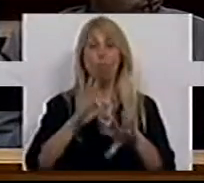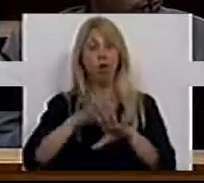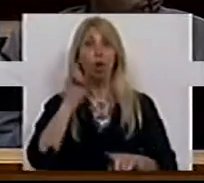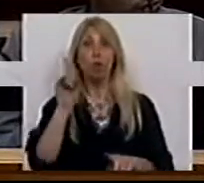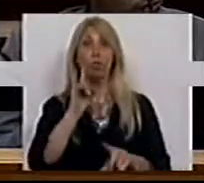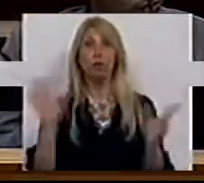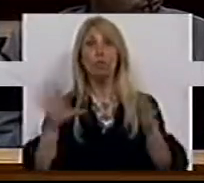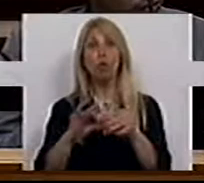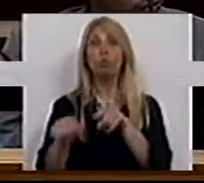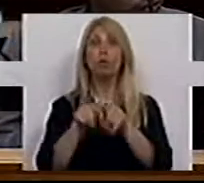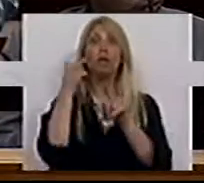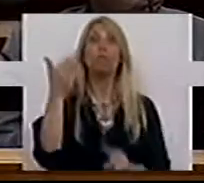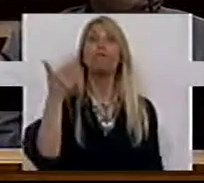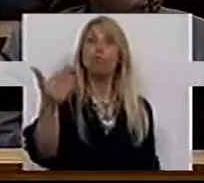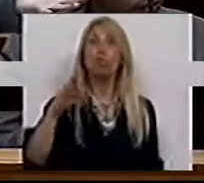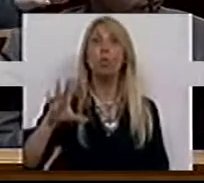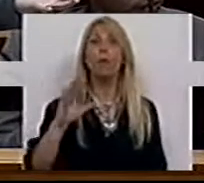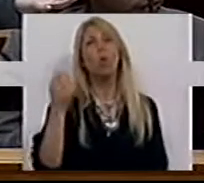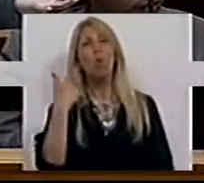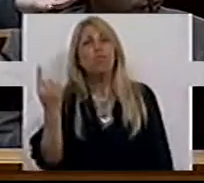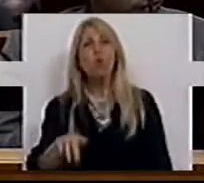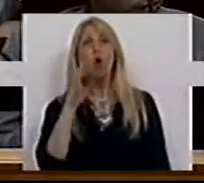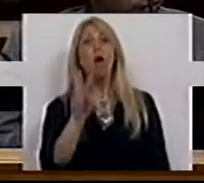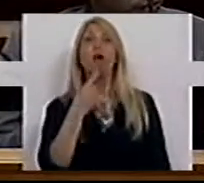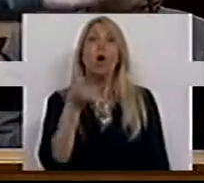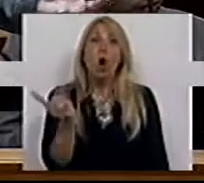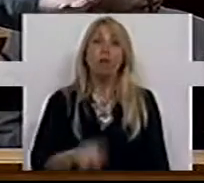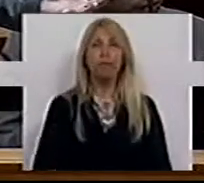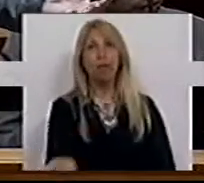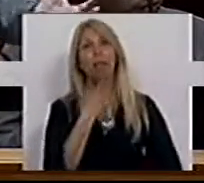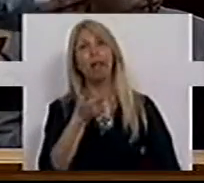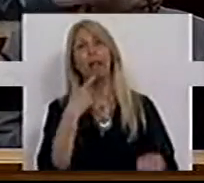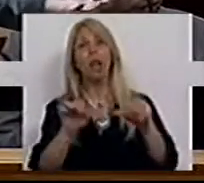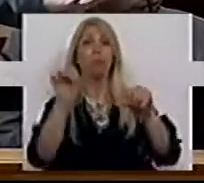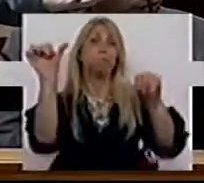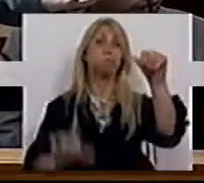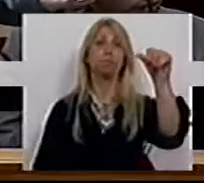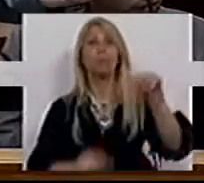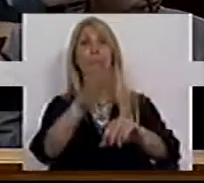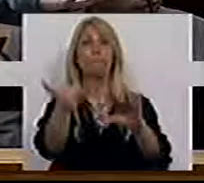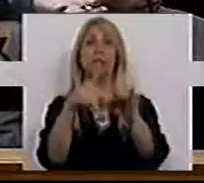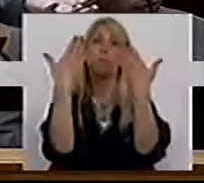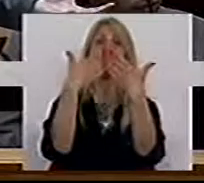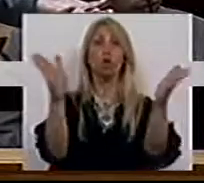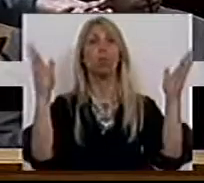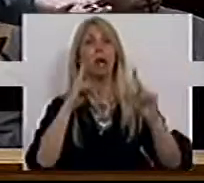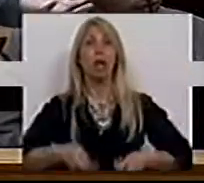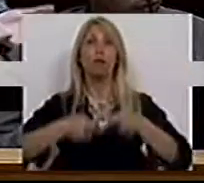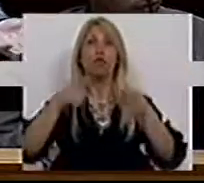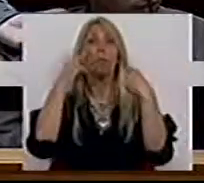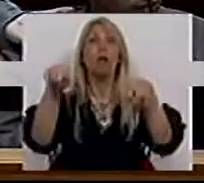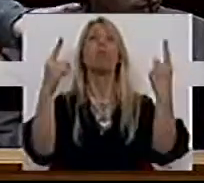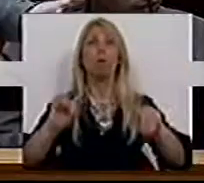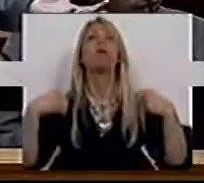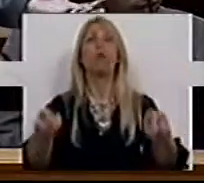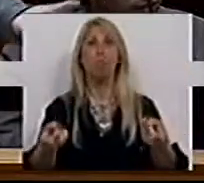para o futuro do país, ou assistimos apenas mais uma vez a uma retórica de participação democrática e de investimento público,